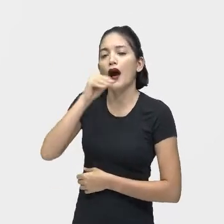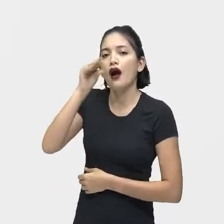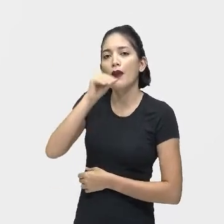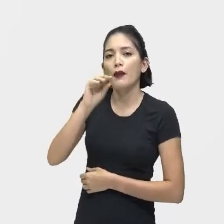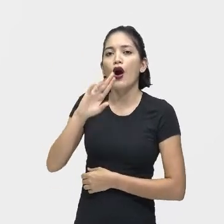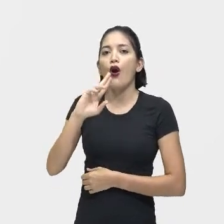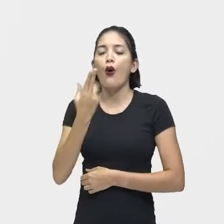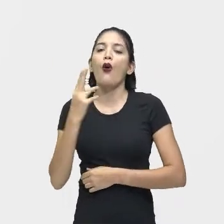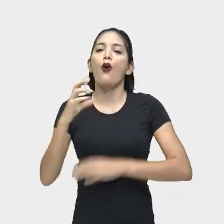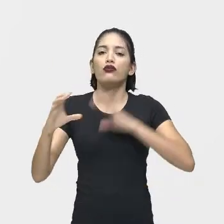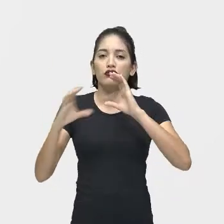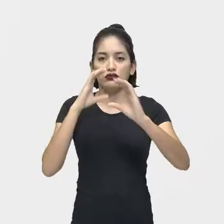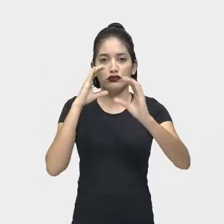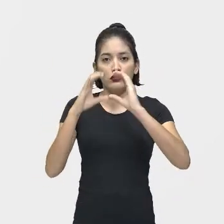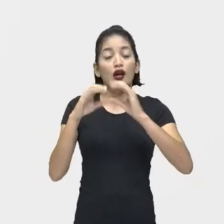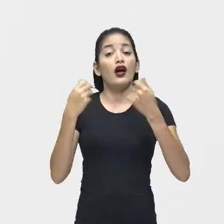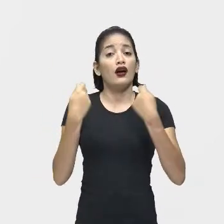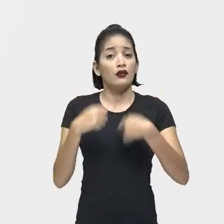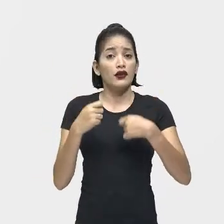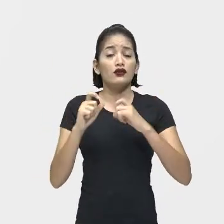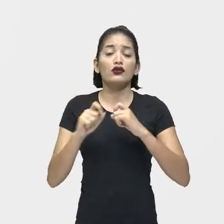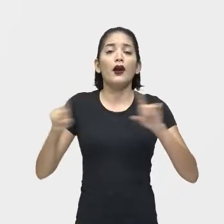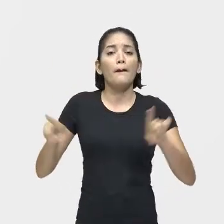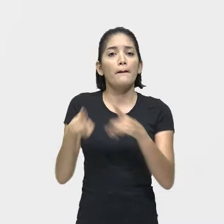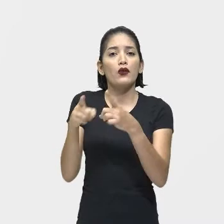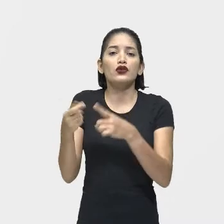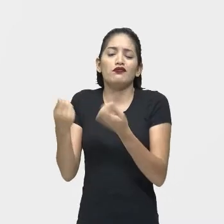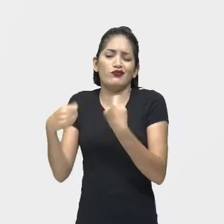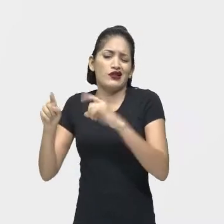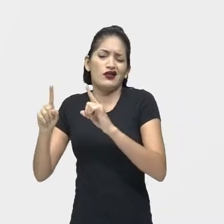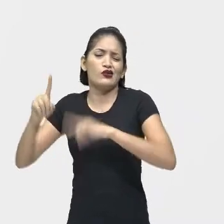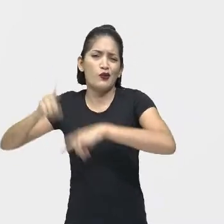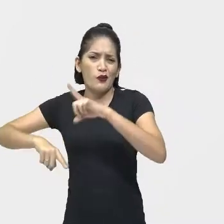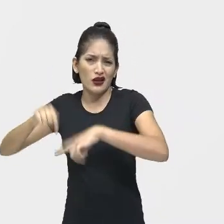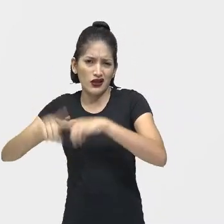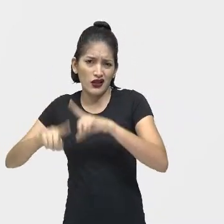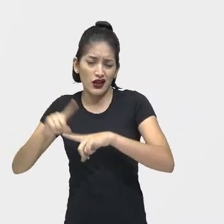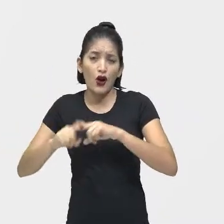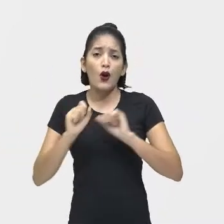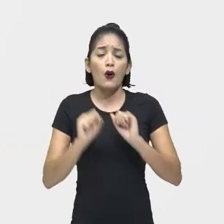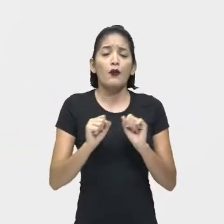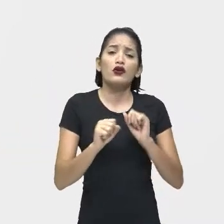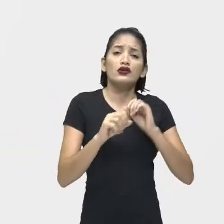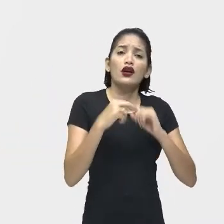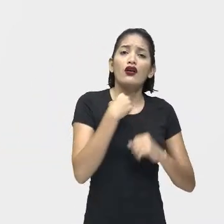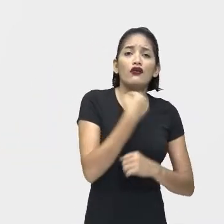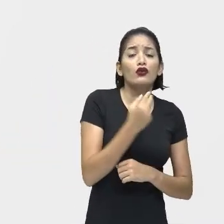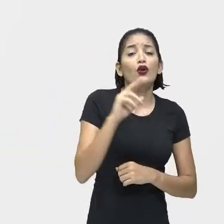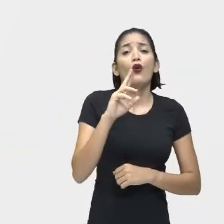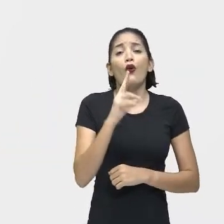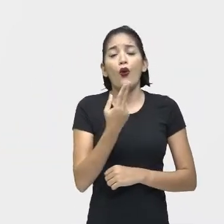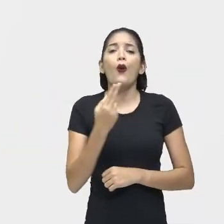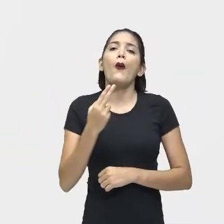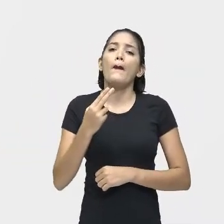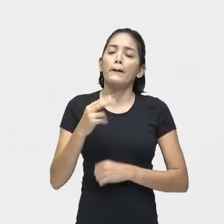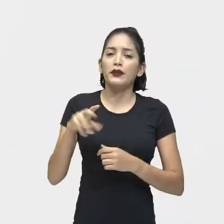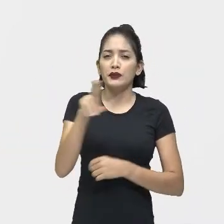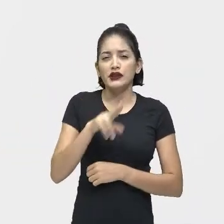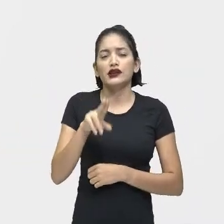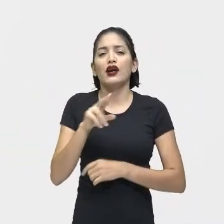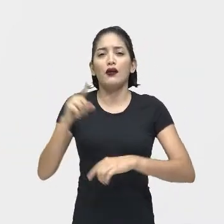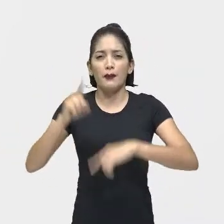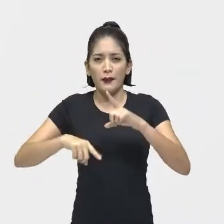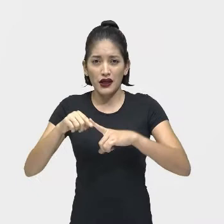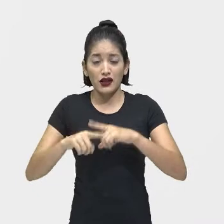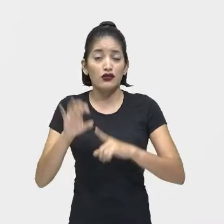ou canto. É possível fazer música sem instrumento, musical, acústico ou elétrico. Podemos usar apenas os